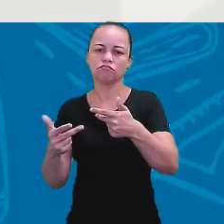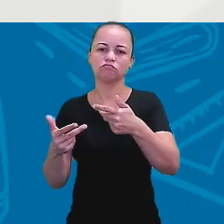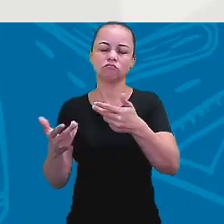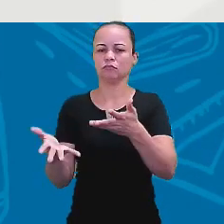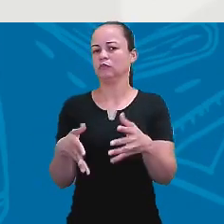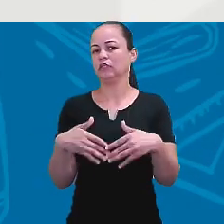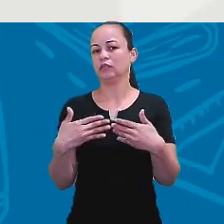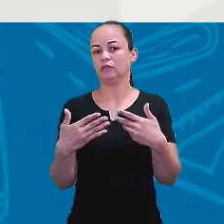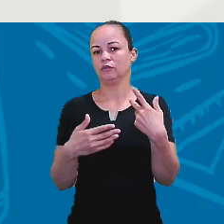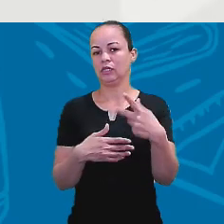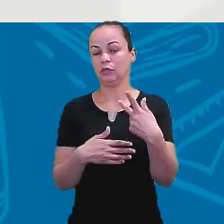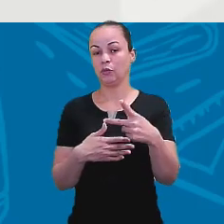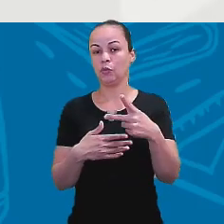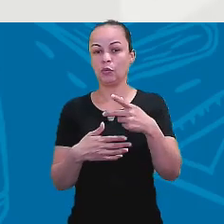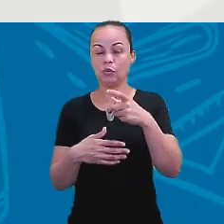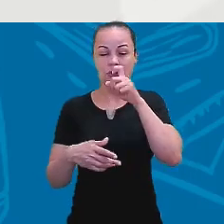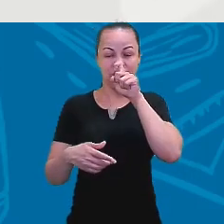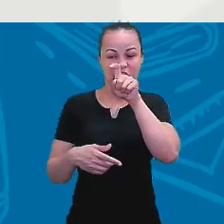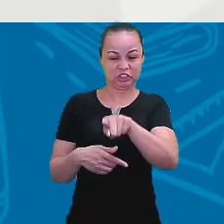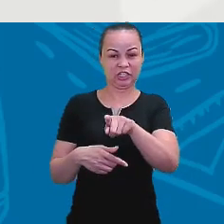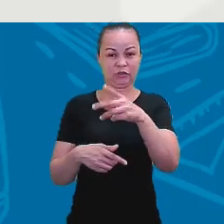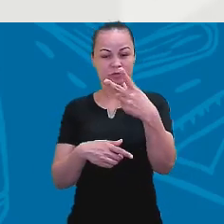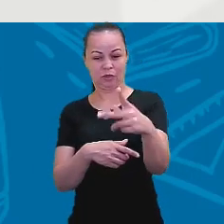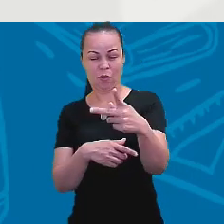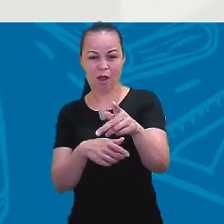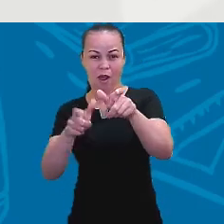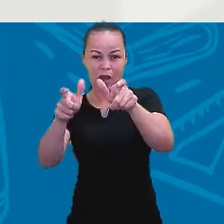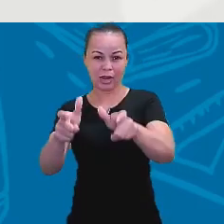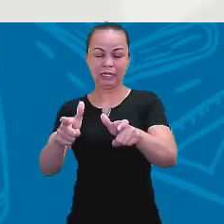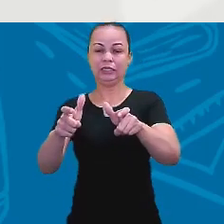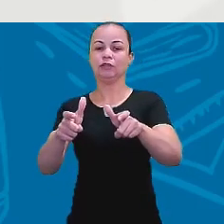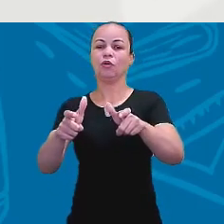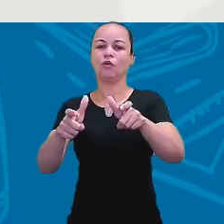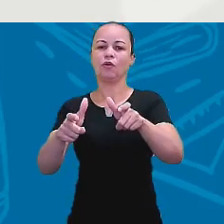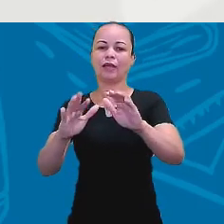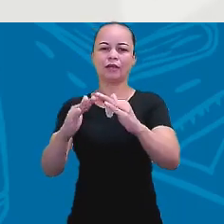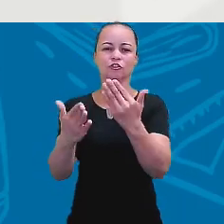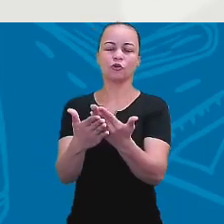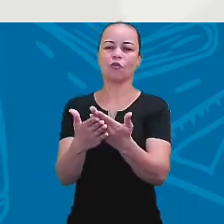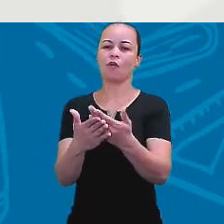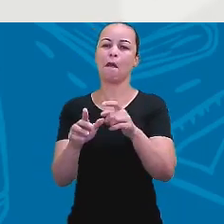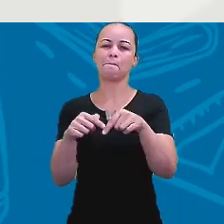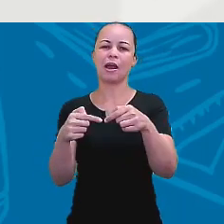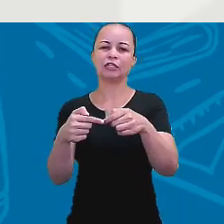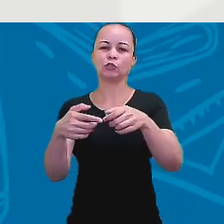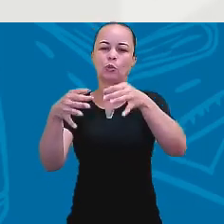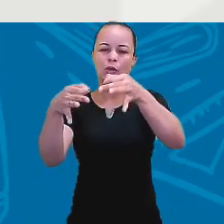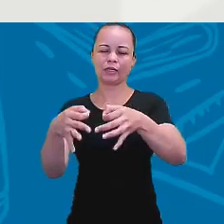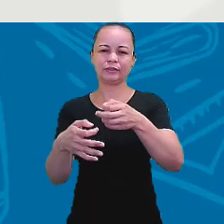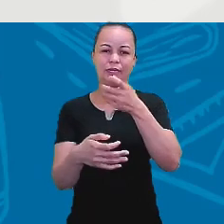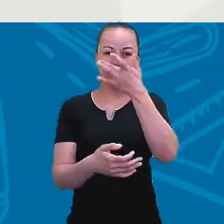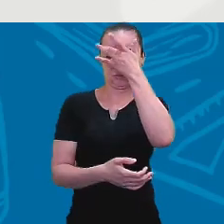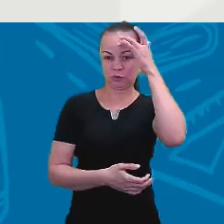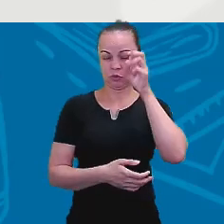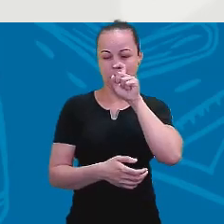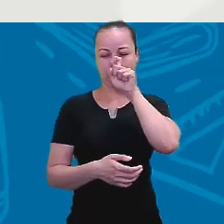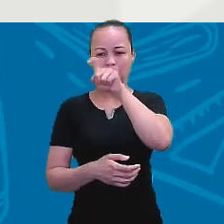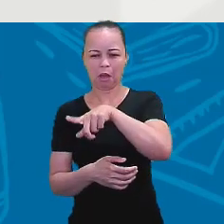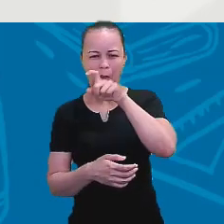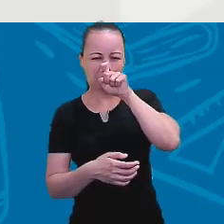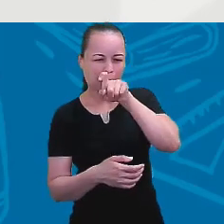aqueles lixeiros estão lá, mas eles não cumprem a sua devida função, porque não existe